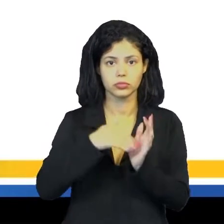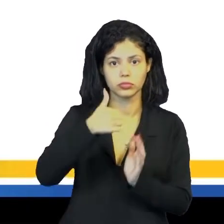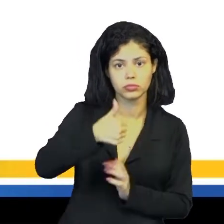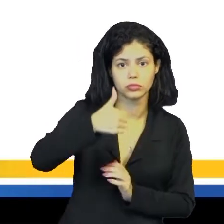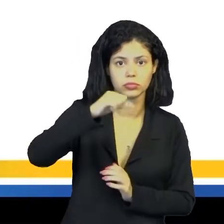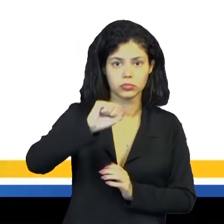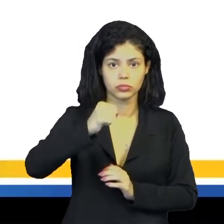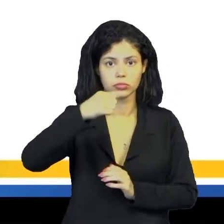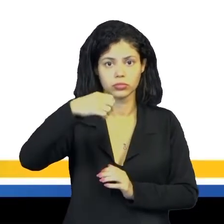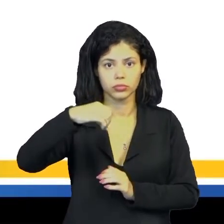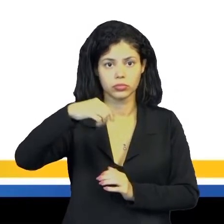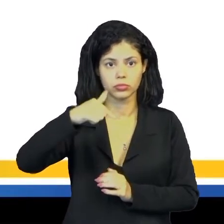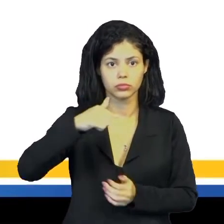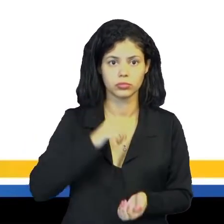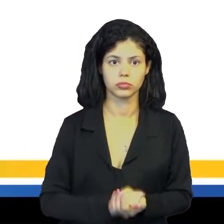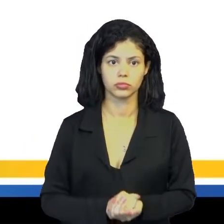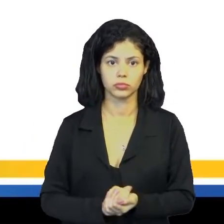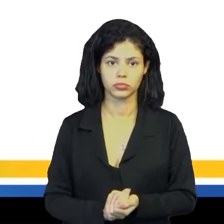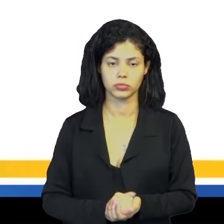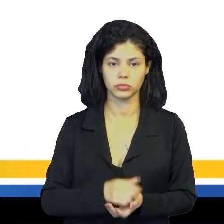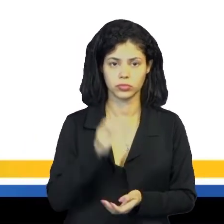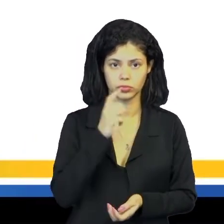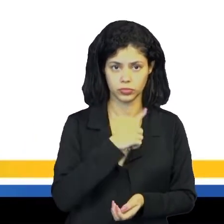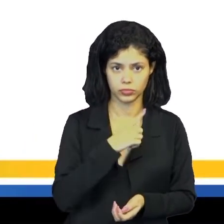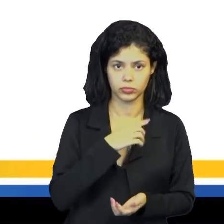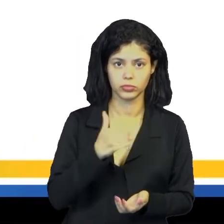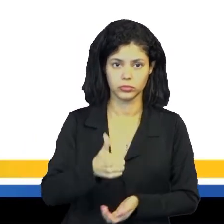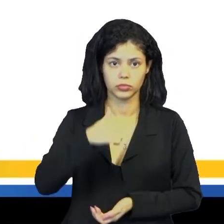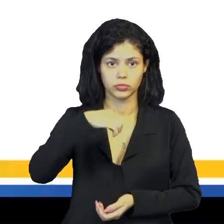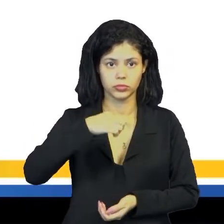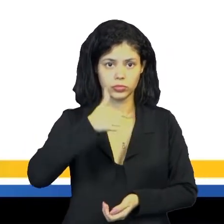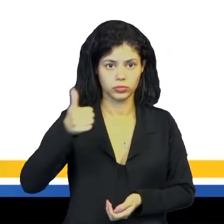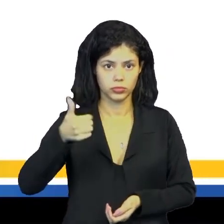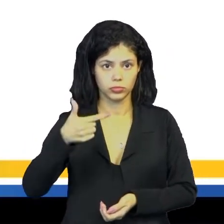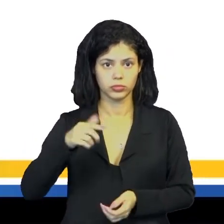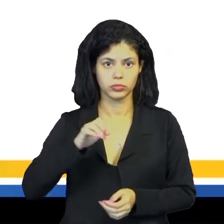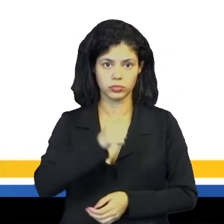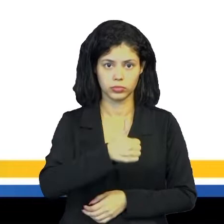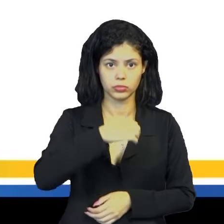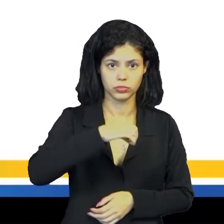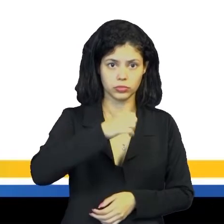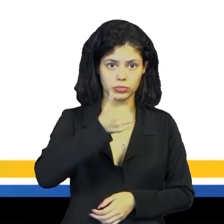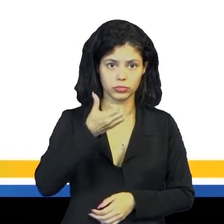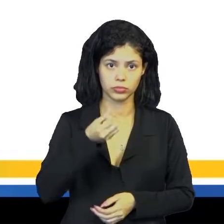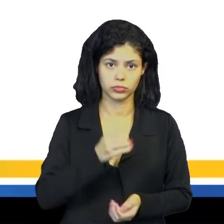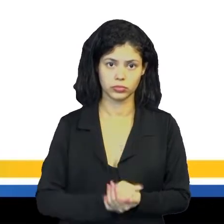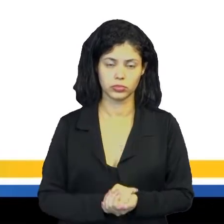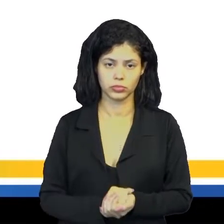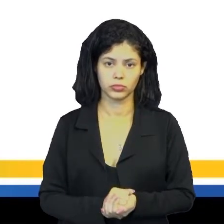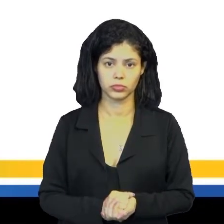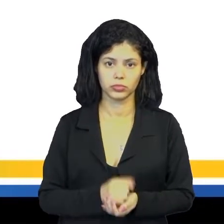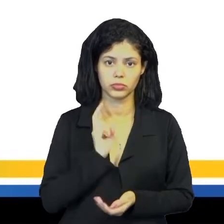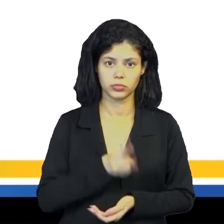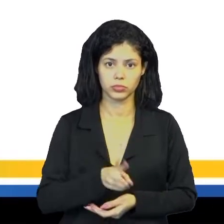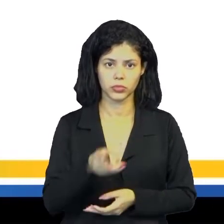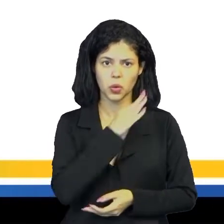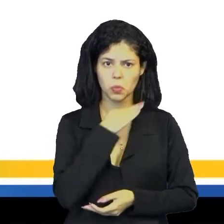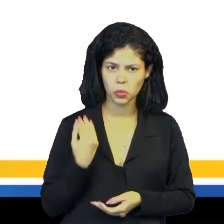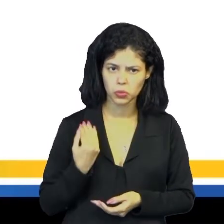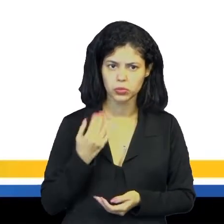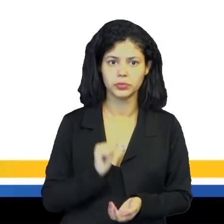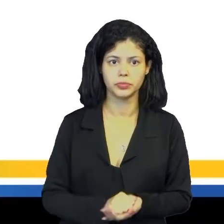1893 a 1897 e do Contestado de 1912 a 1916 são travadas, deixando milhares de